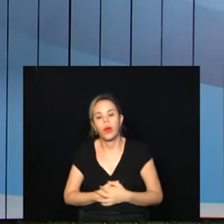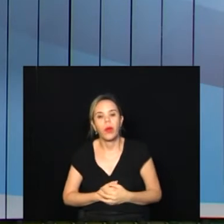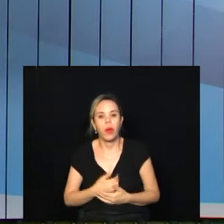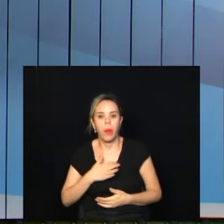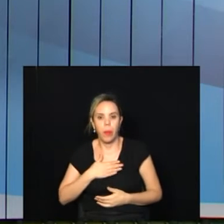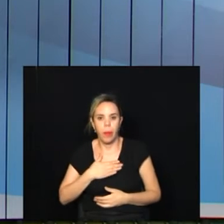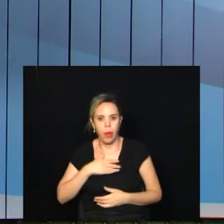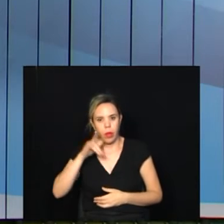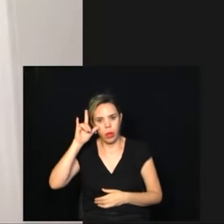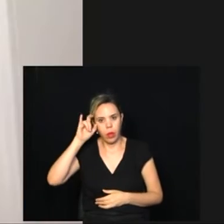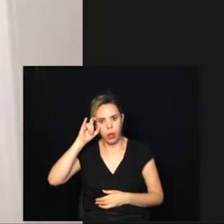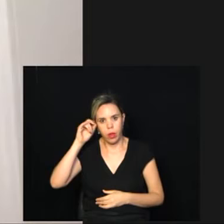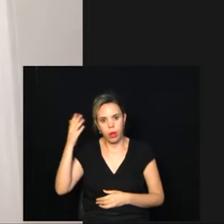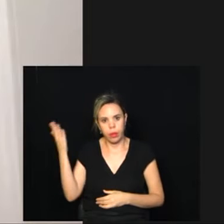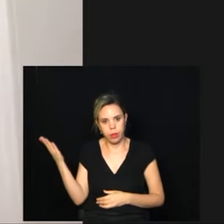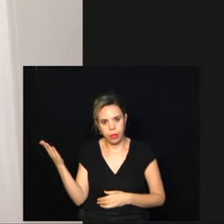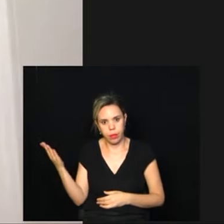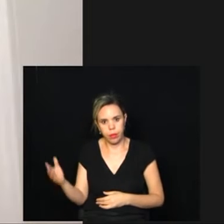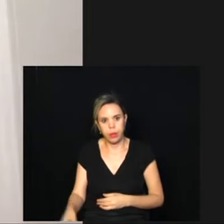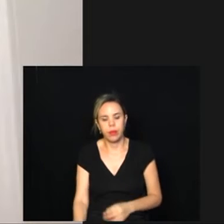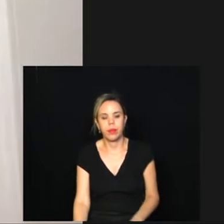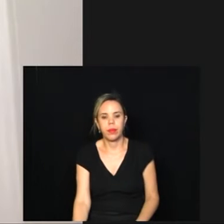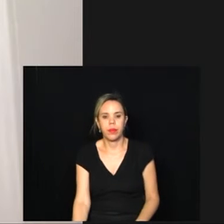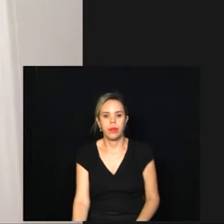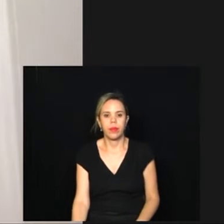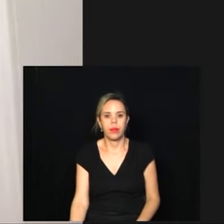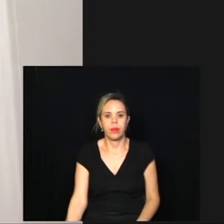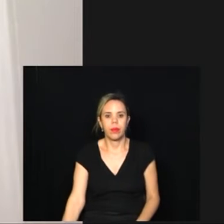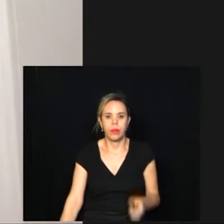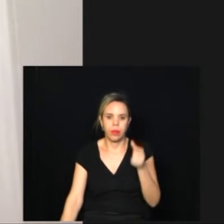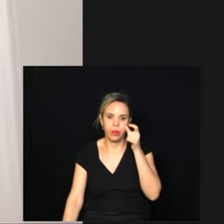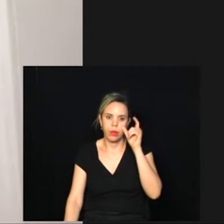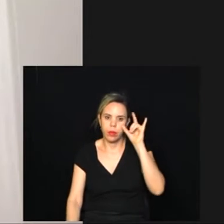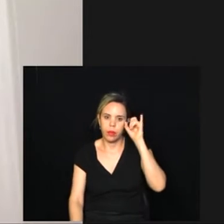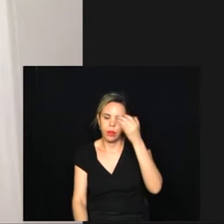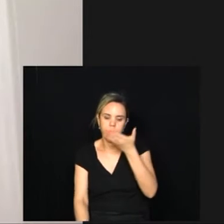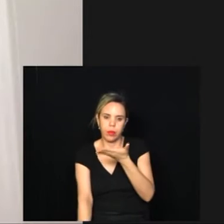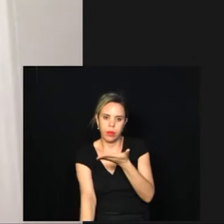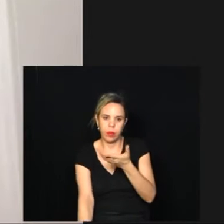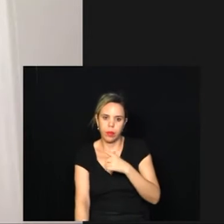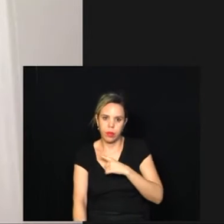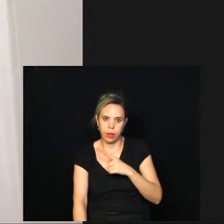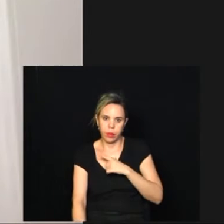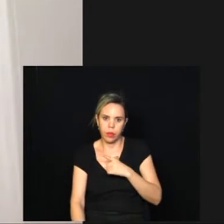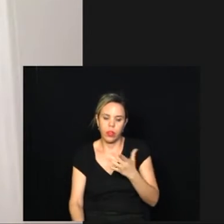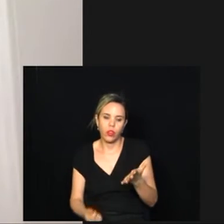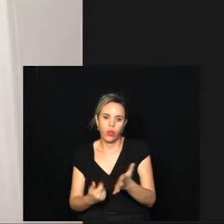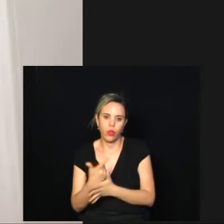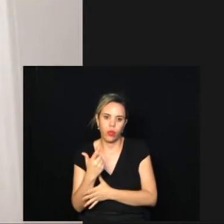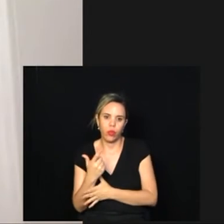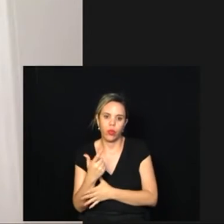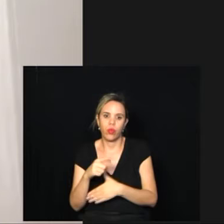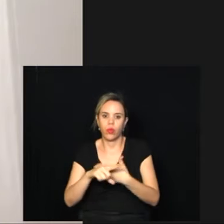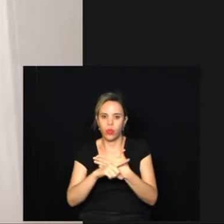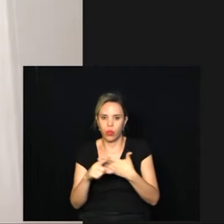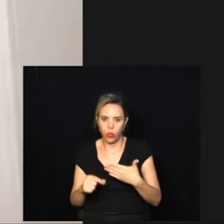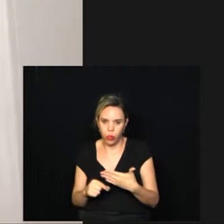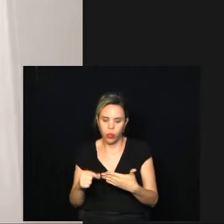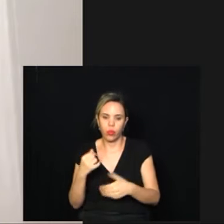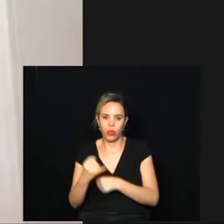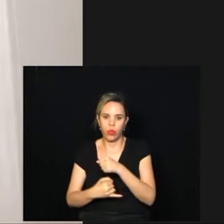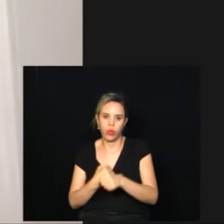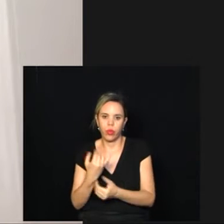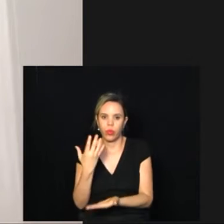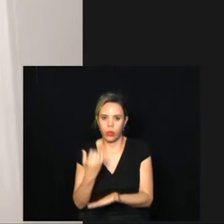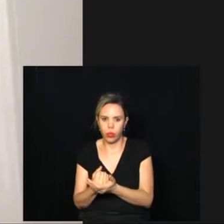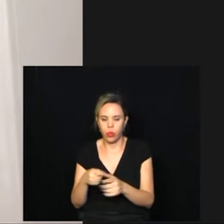meu Instagram, @LígiaOizumi, quem estiver ligado aí no Instagram, lá tem o link de compra na Amazon, que tem a formato e-book, e